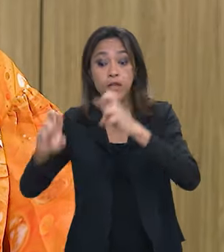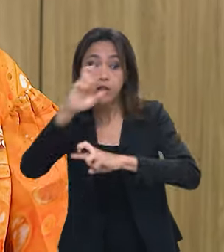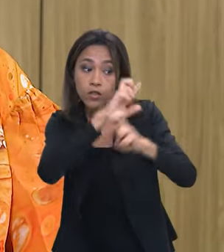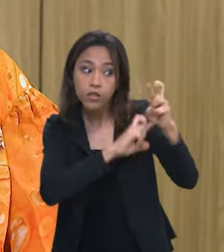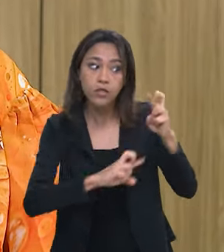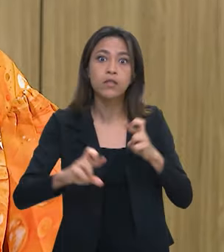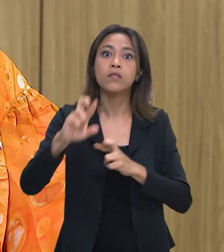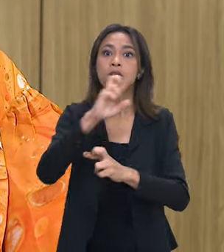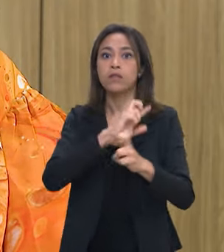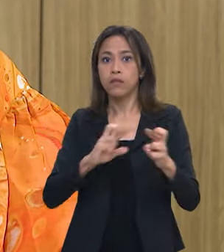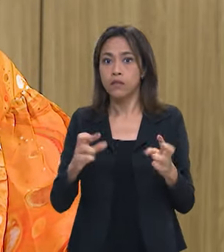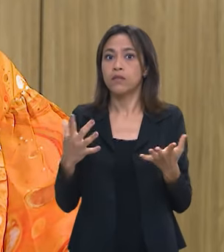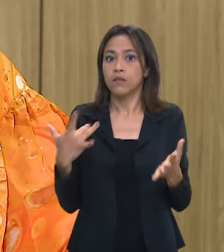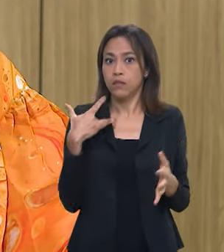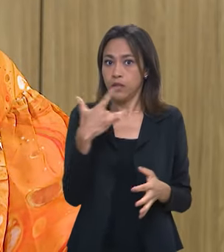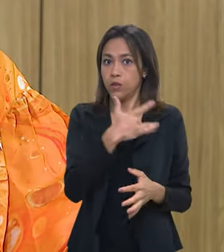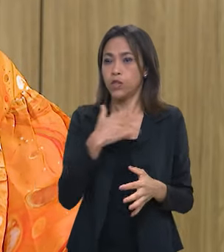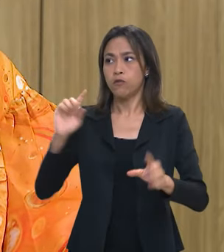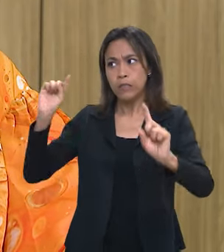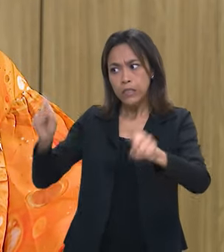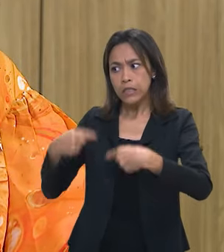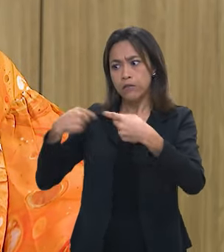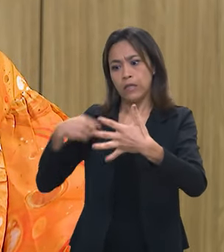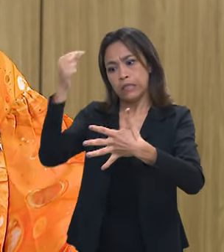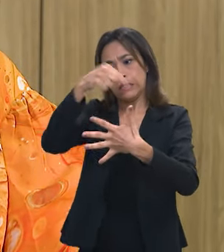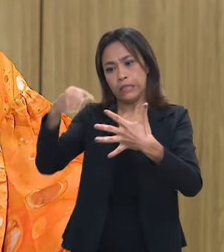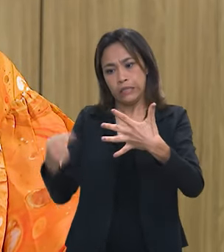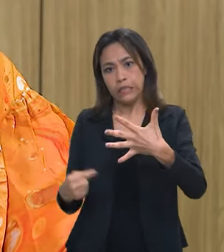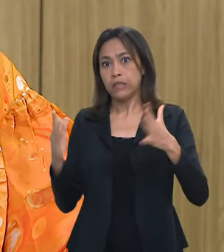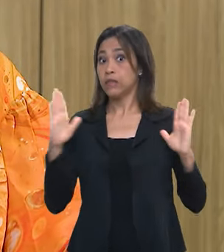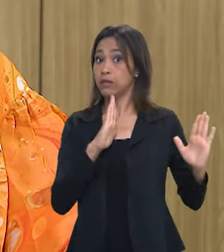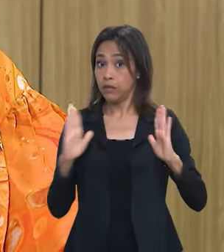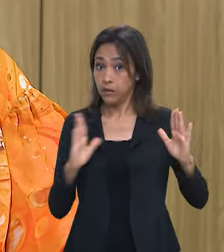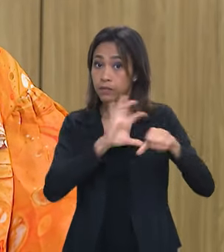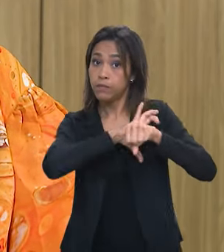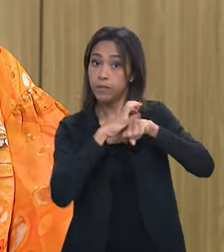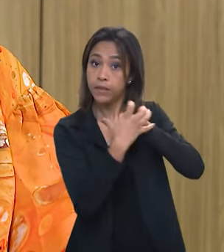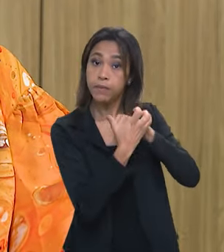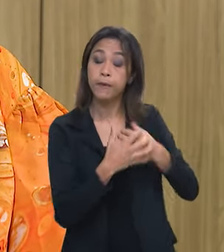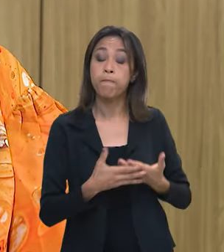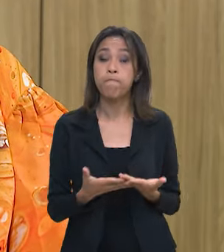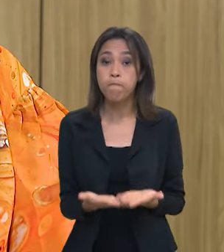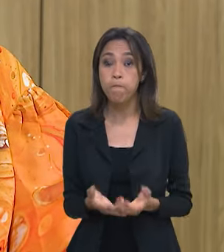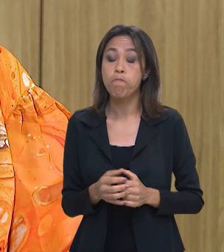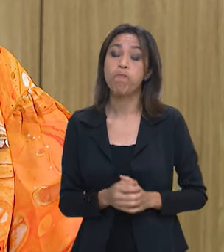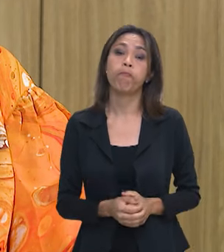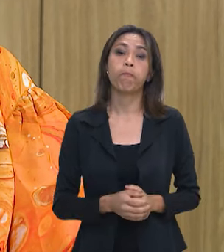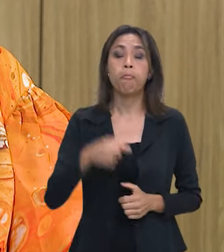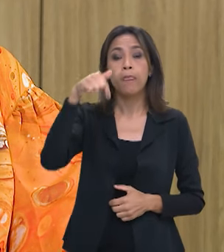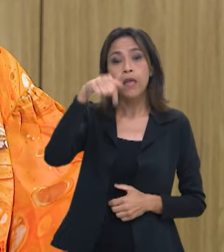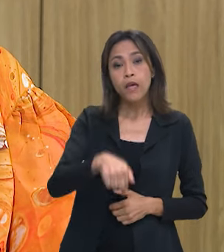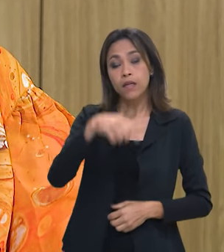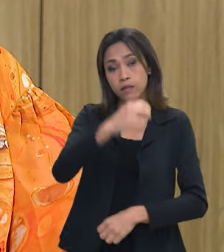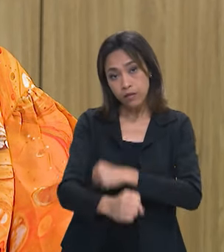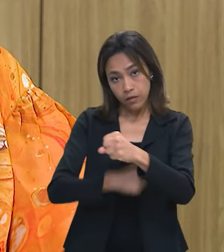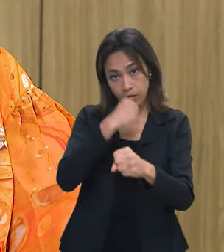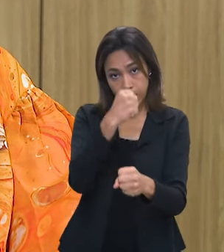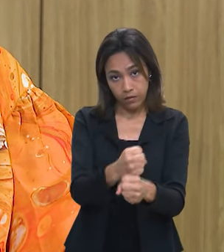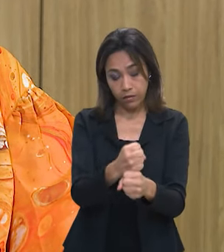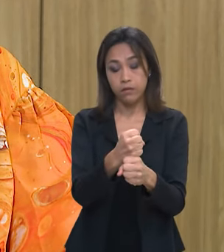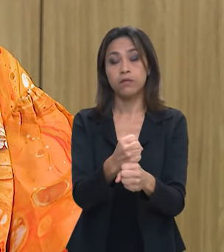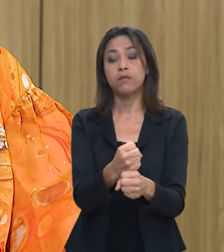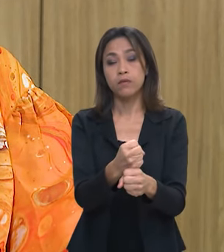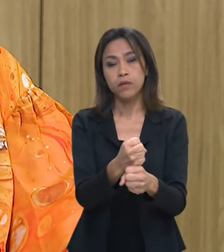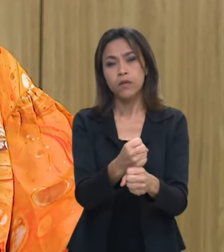vigilância que foi tão desafiada nesses últimos tempos de pandemia. E, Carol, neste ano, o